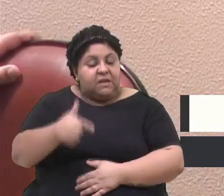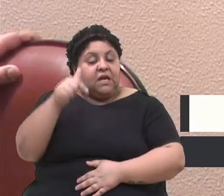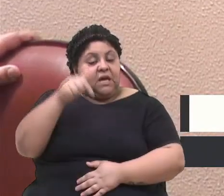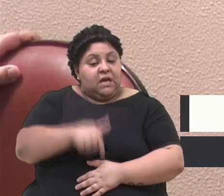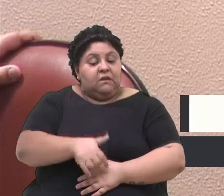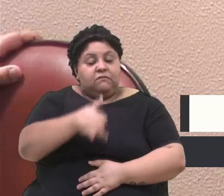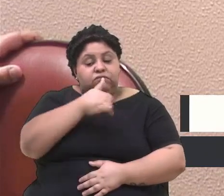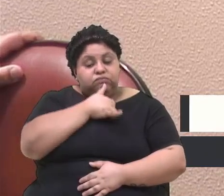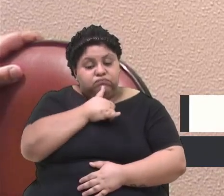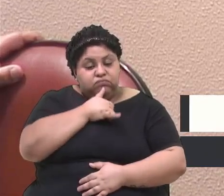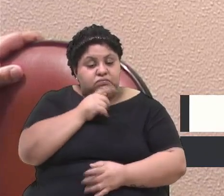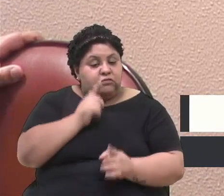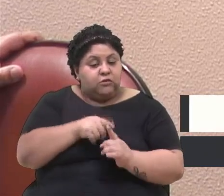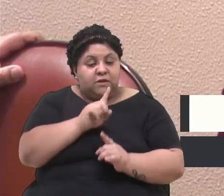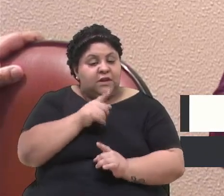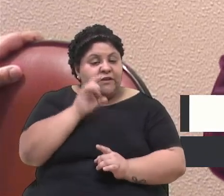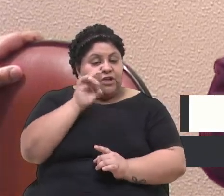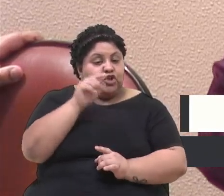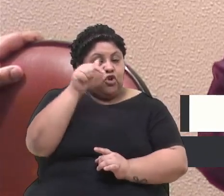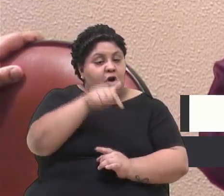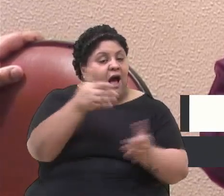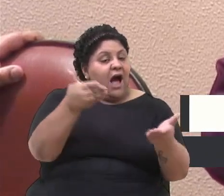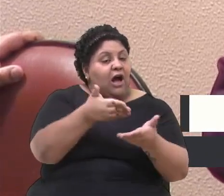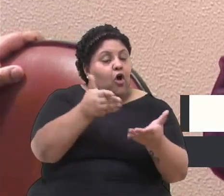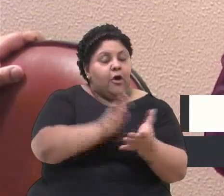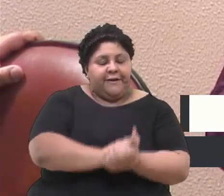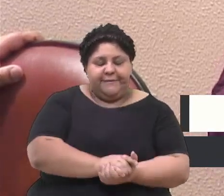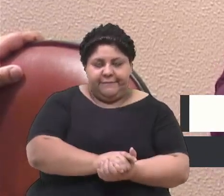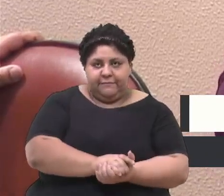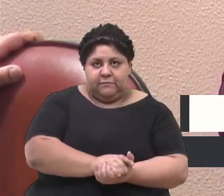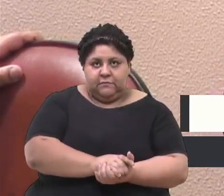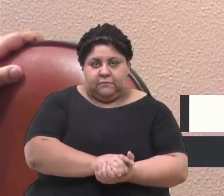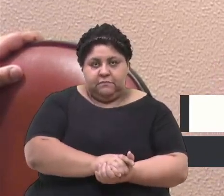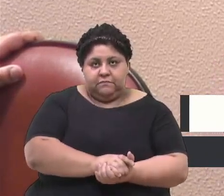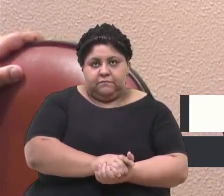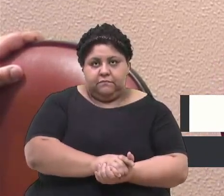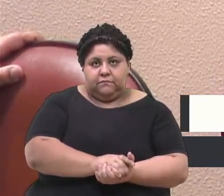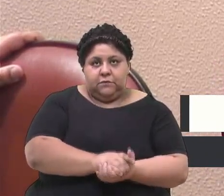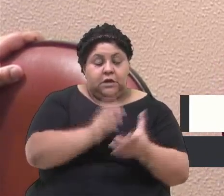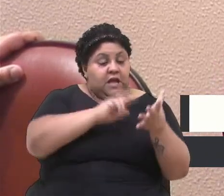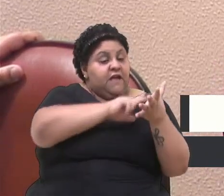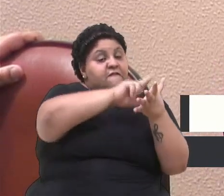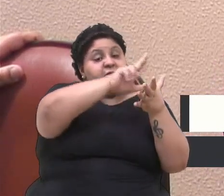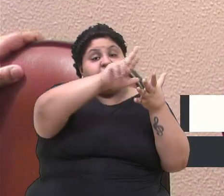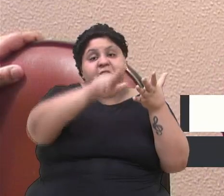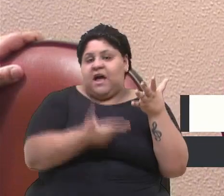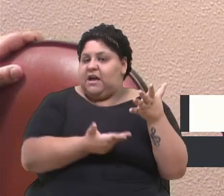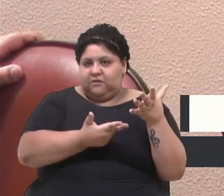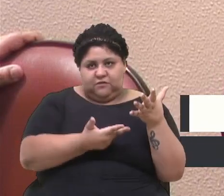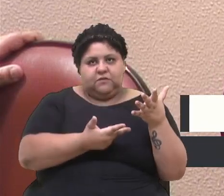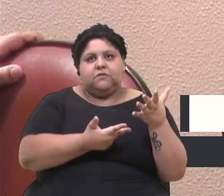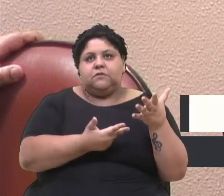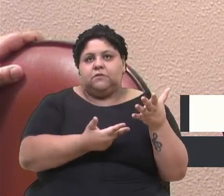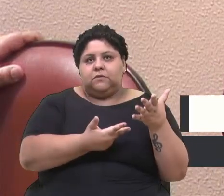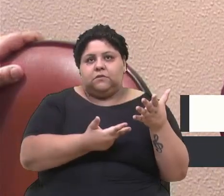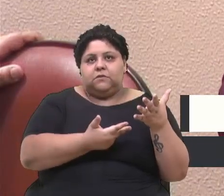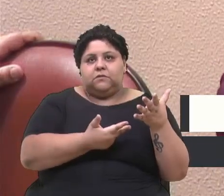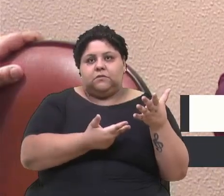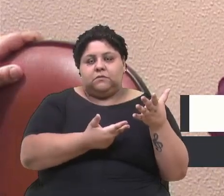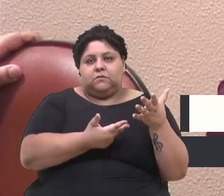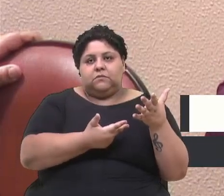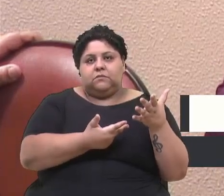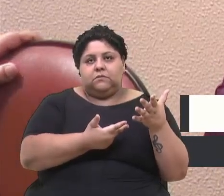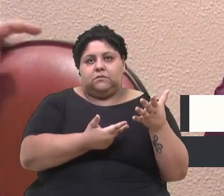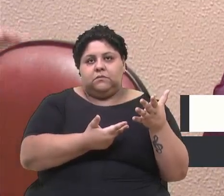triste, porque não é só neste caso, vereadora Tatiane Friis. É em vários outros, que acaba